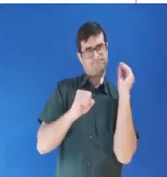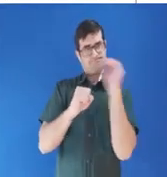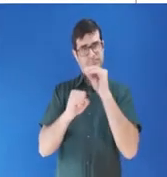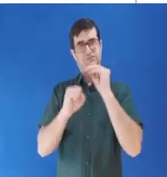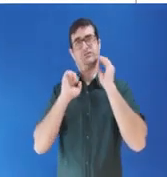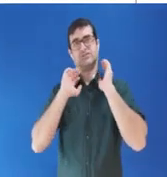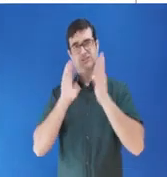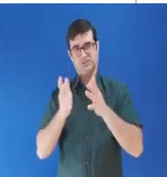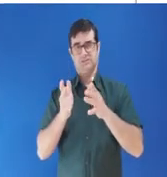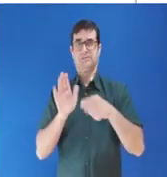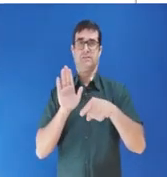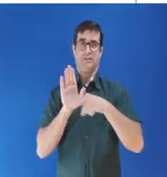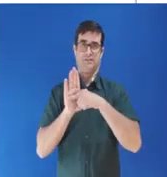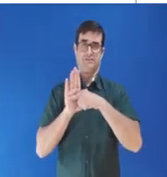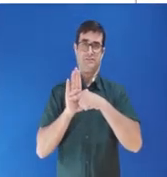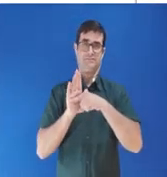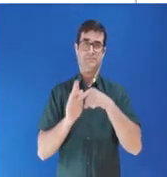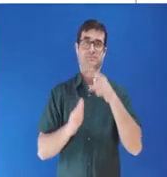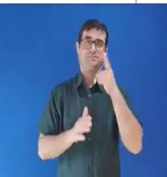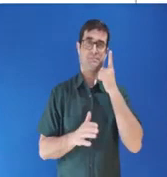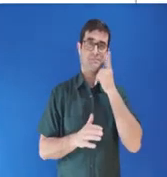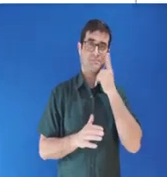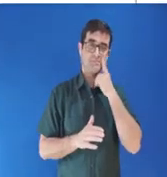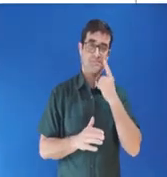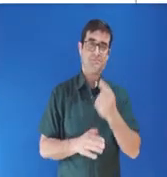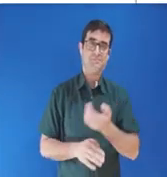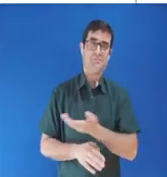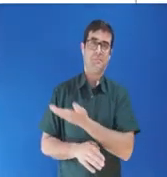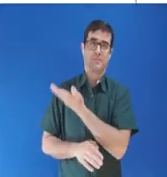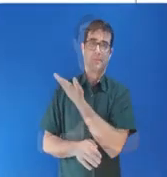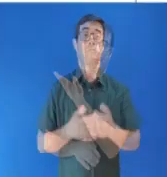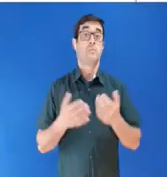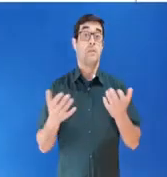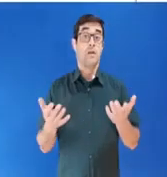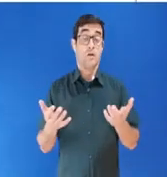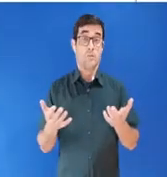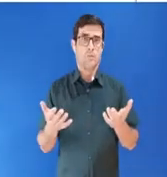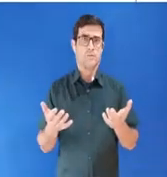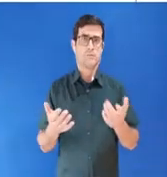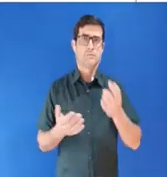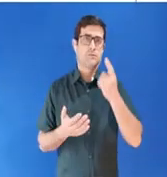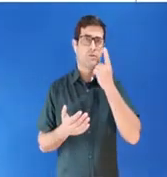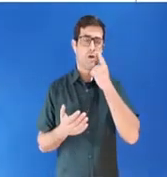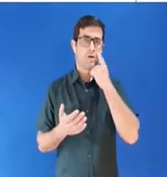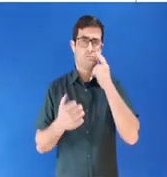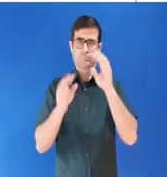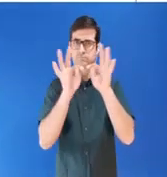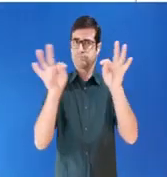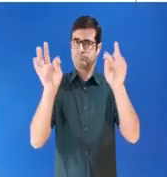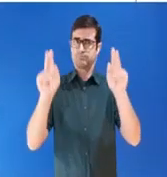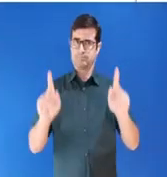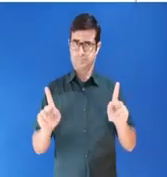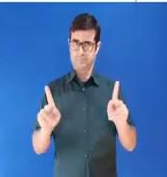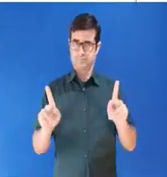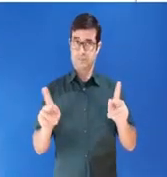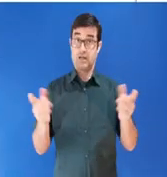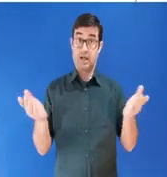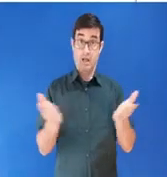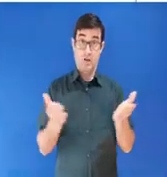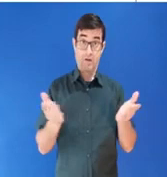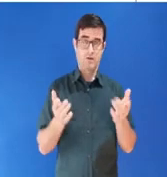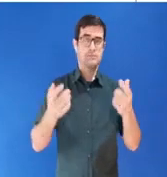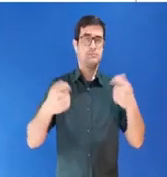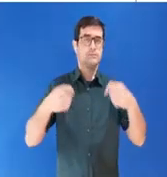já carregada negativamente. E quando a gente vai comparar na tabela periódica? Bom, agora a gente precisa ter muita